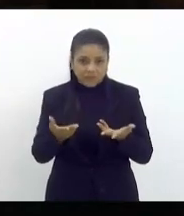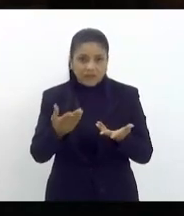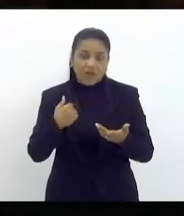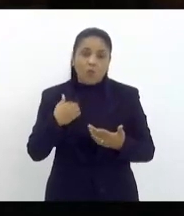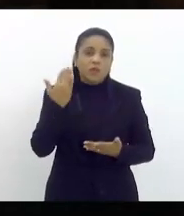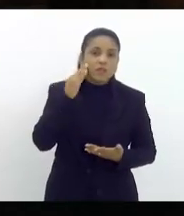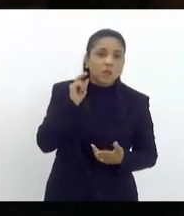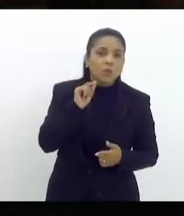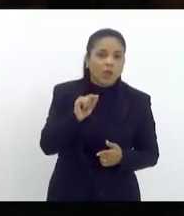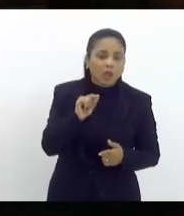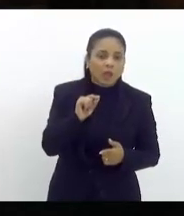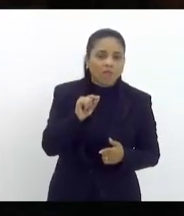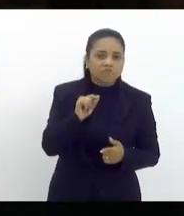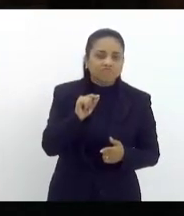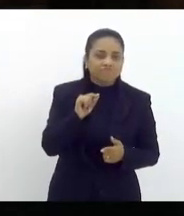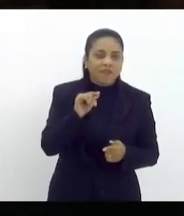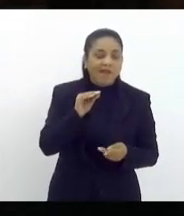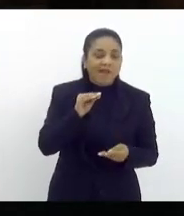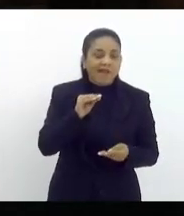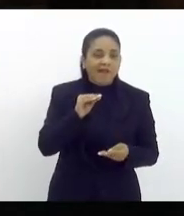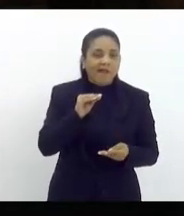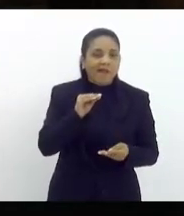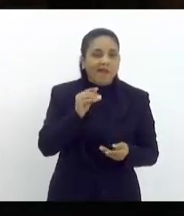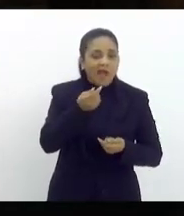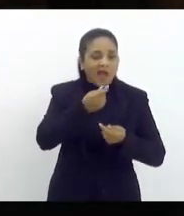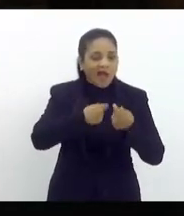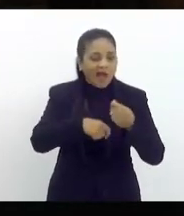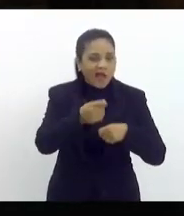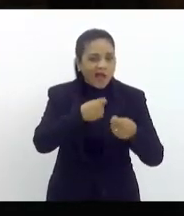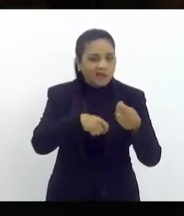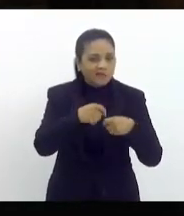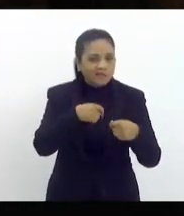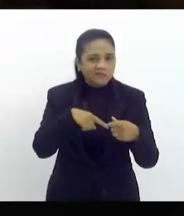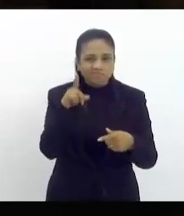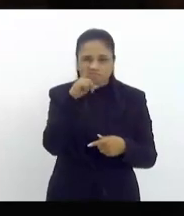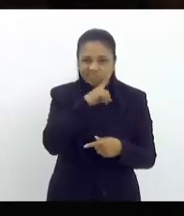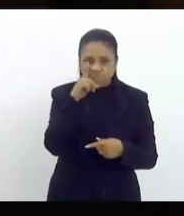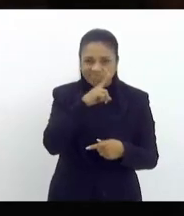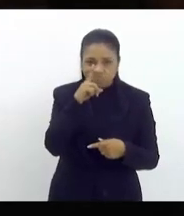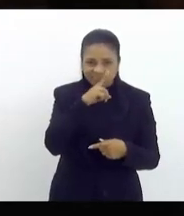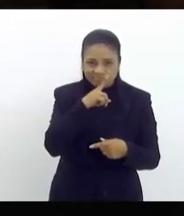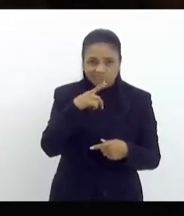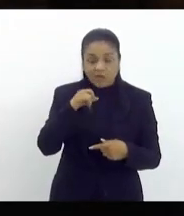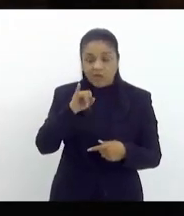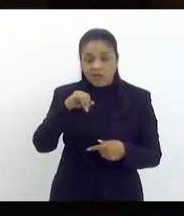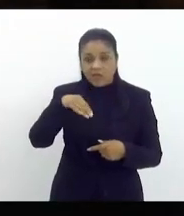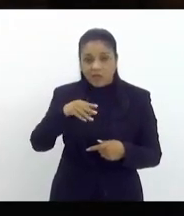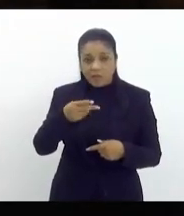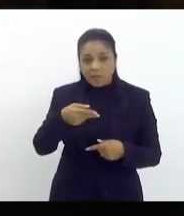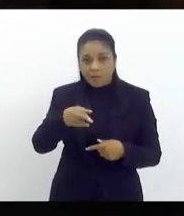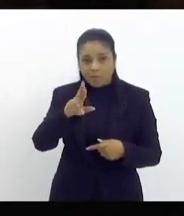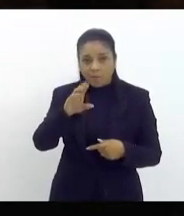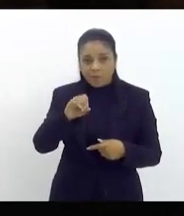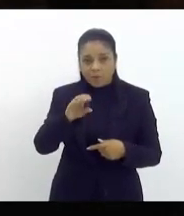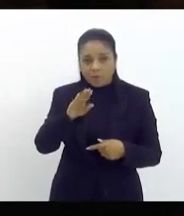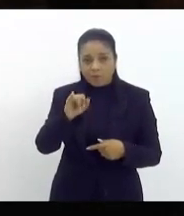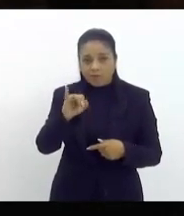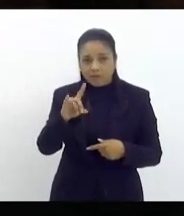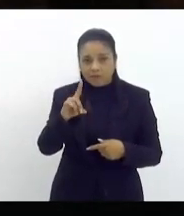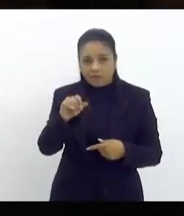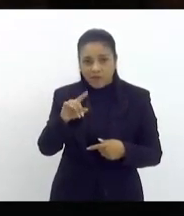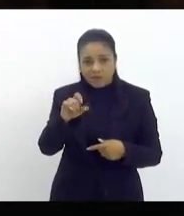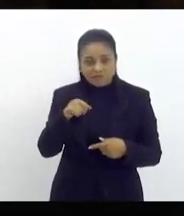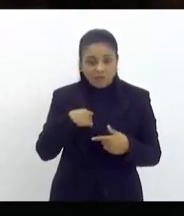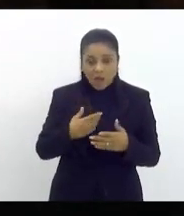improbidade administrativa acontecendo quando uma simples emenda de transparência ela não é aprovada ela